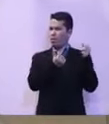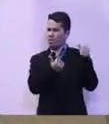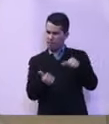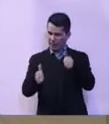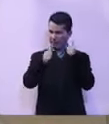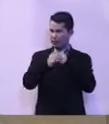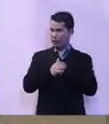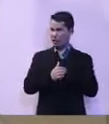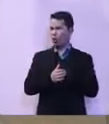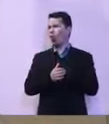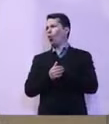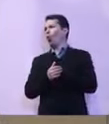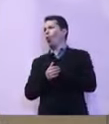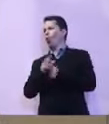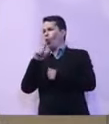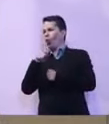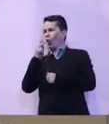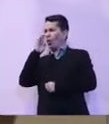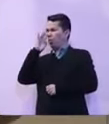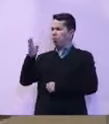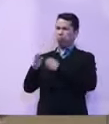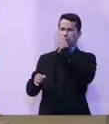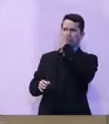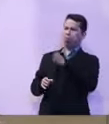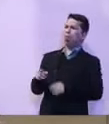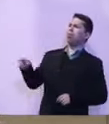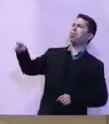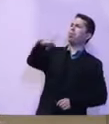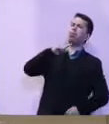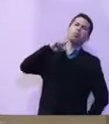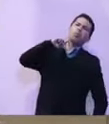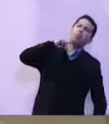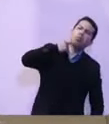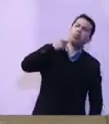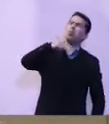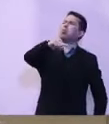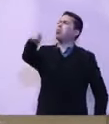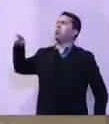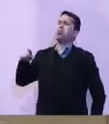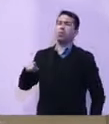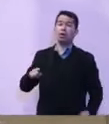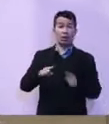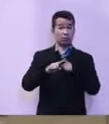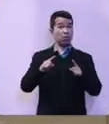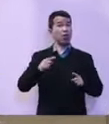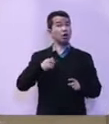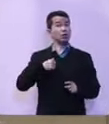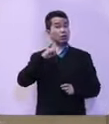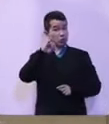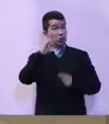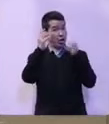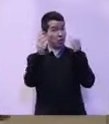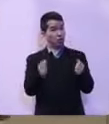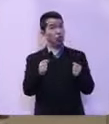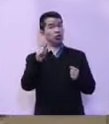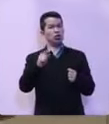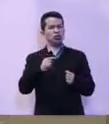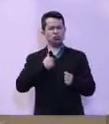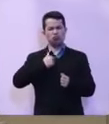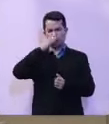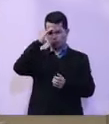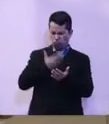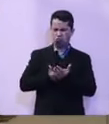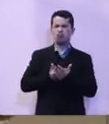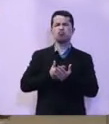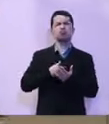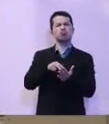uma ofensa, mas era ao mesmo tempo um compromisso radical com aquela mensagem, com aquela palavra,